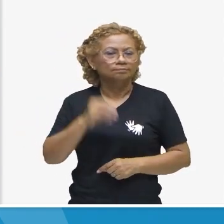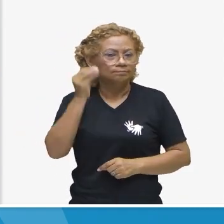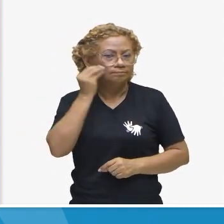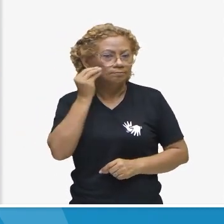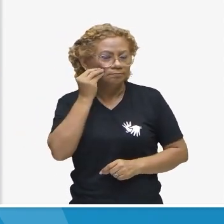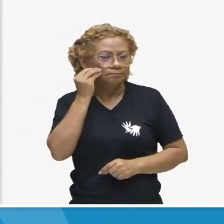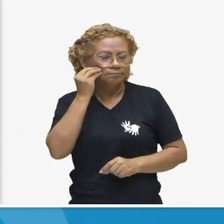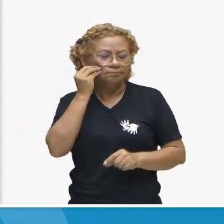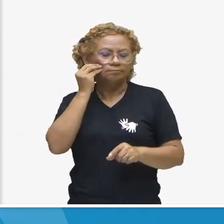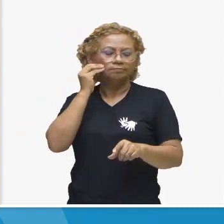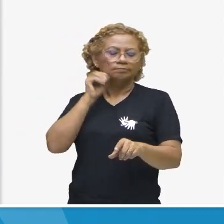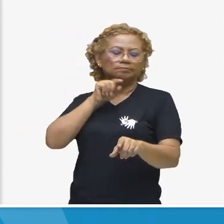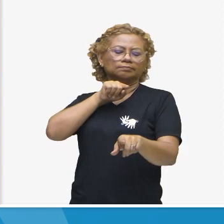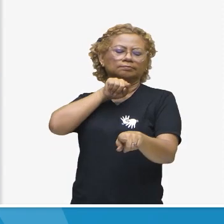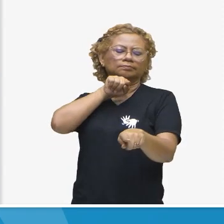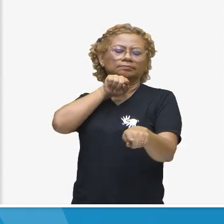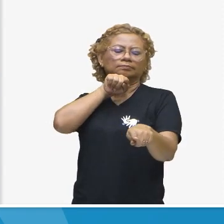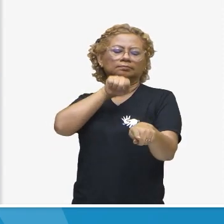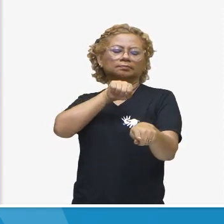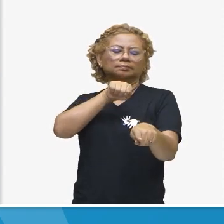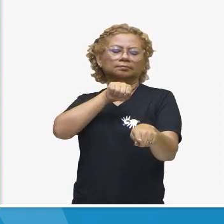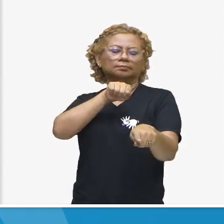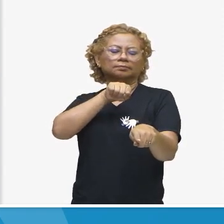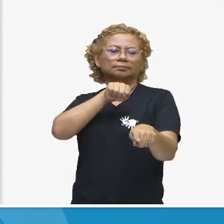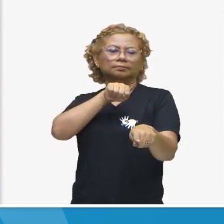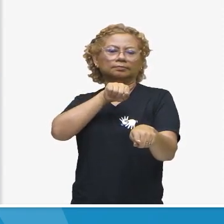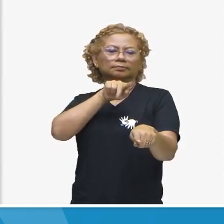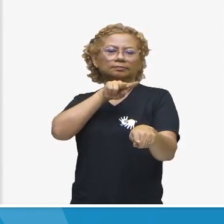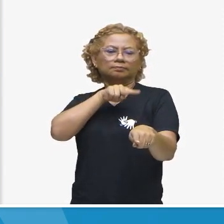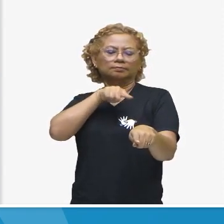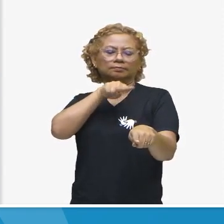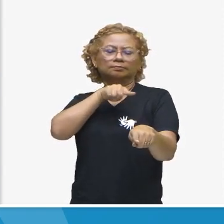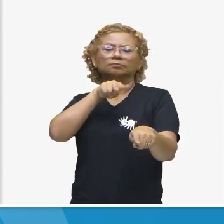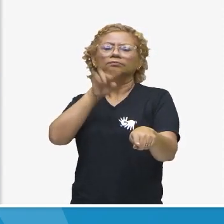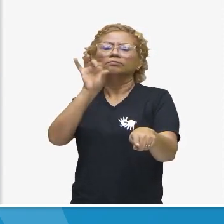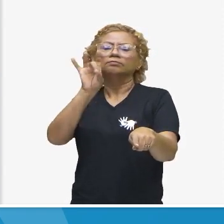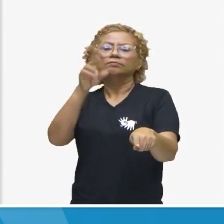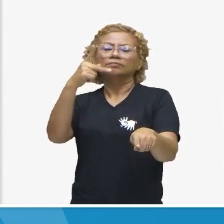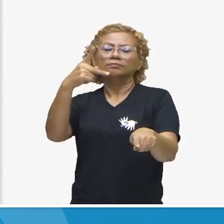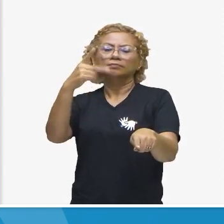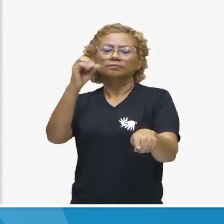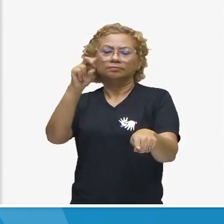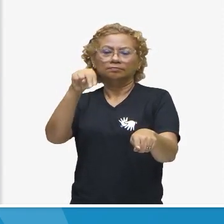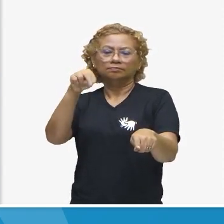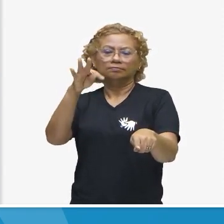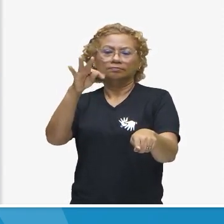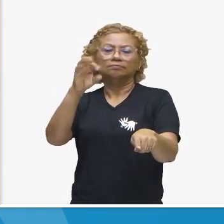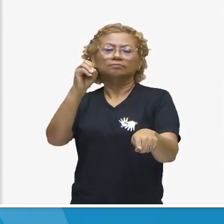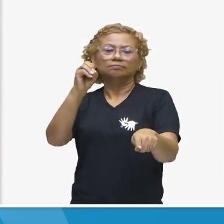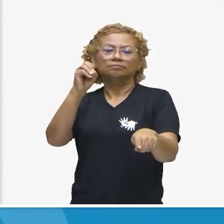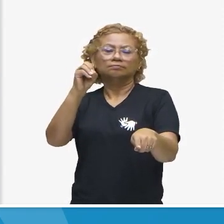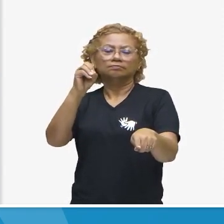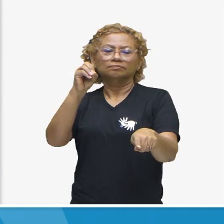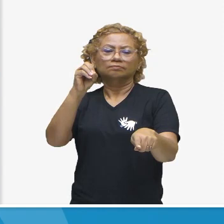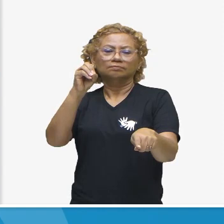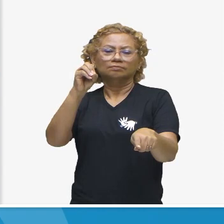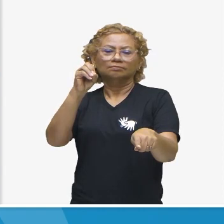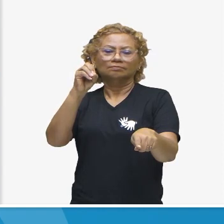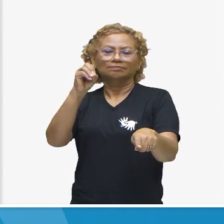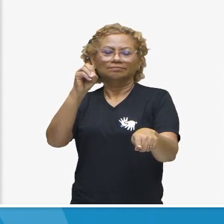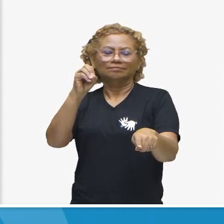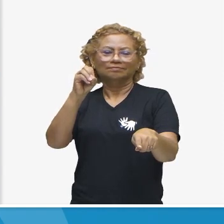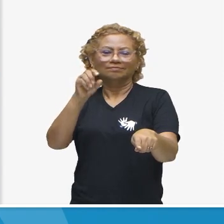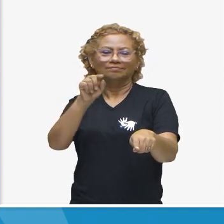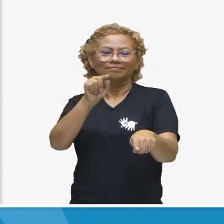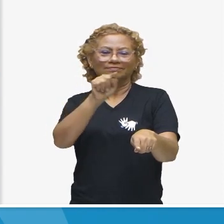de trás para frente, olha como é que fica a imagem, né? Eu agora estou observando a flecha sendo lançada para